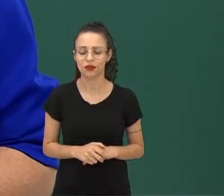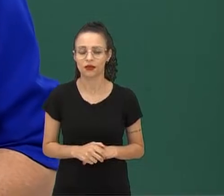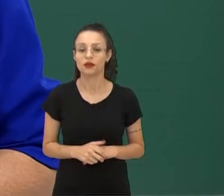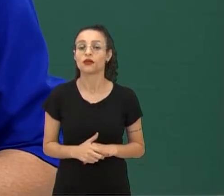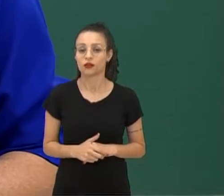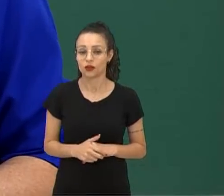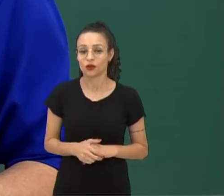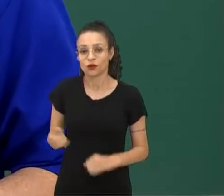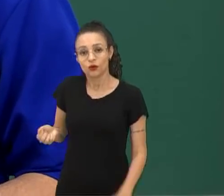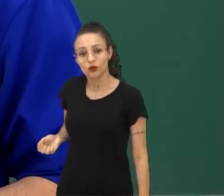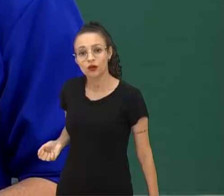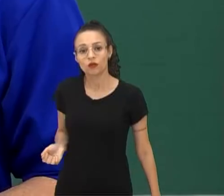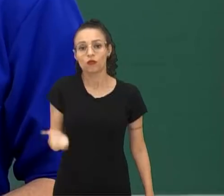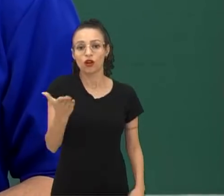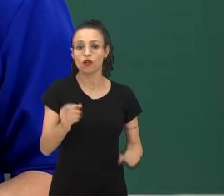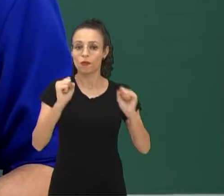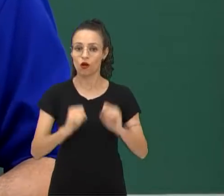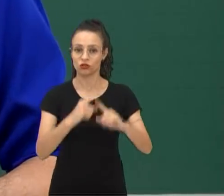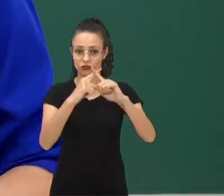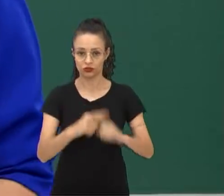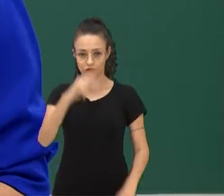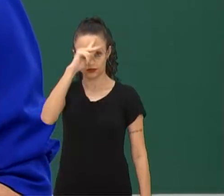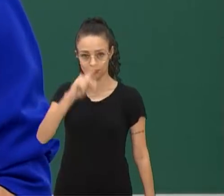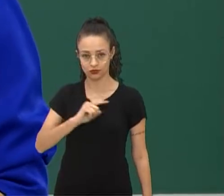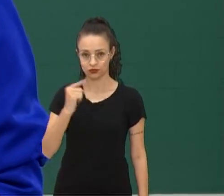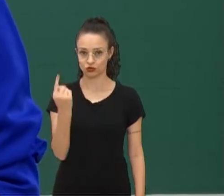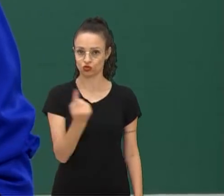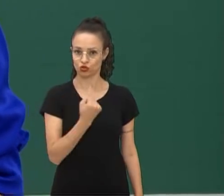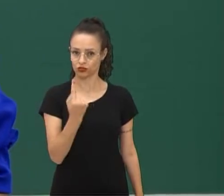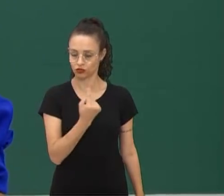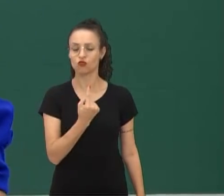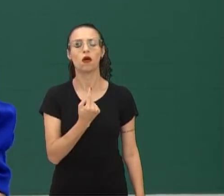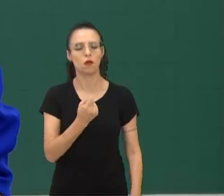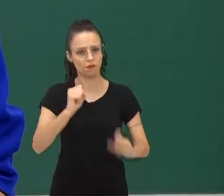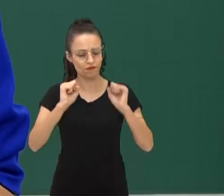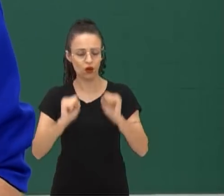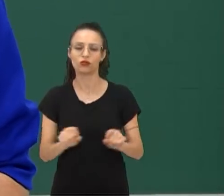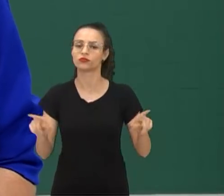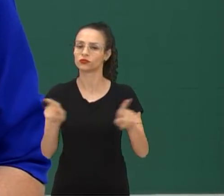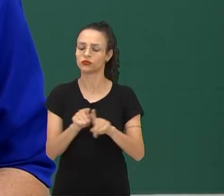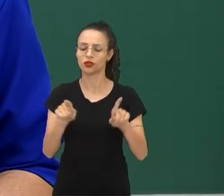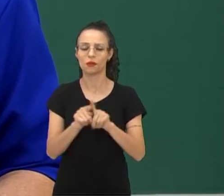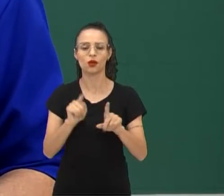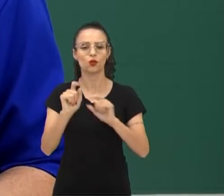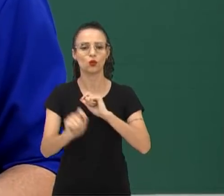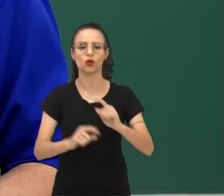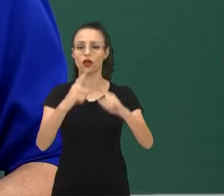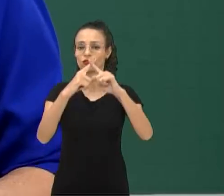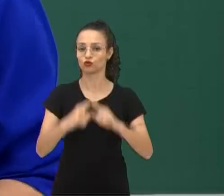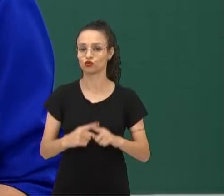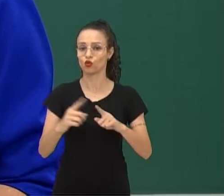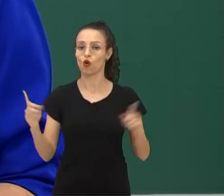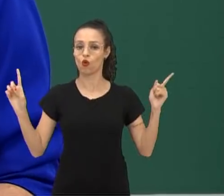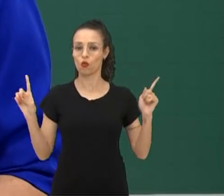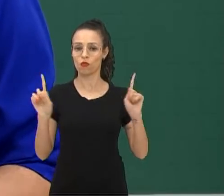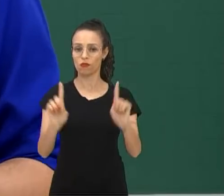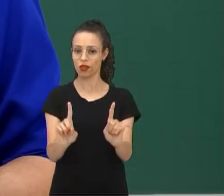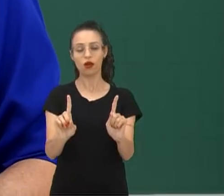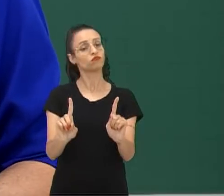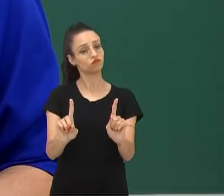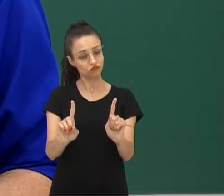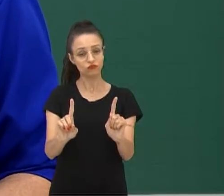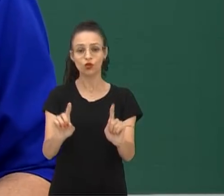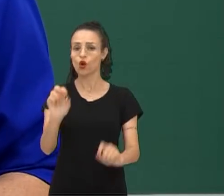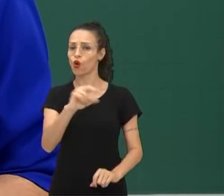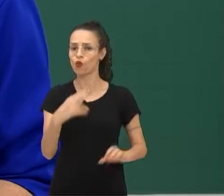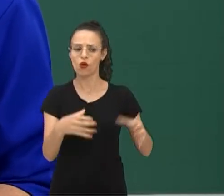O boliche ele pode ser disputado individualmente, 1 contra 1. Também pode ser disputado em duplas, tá? E até